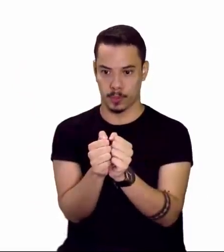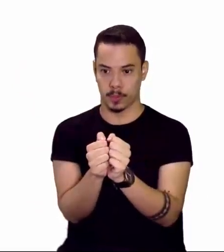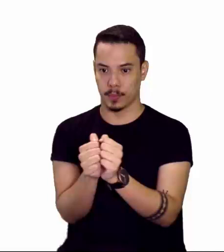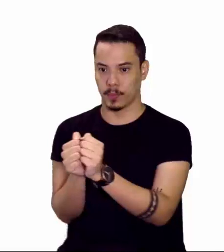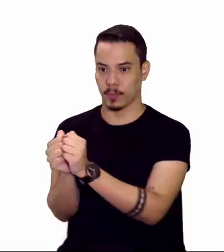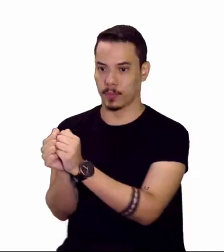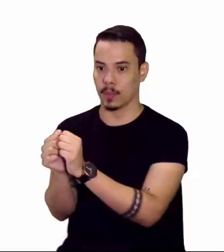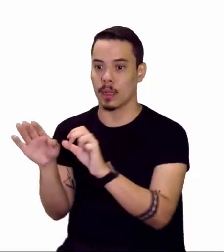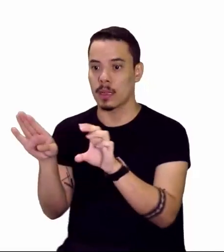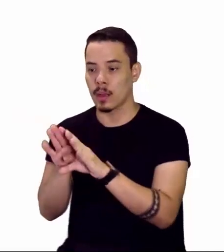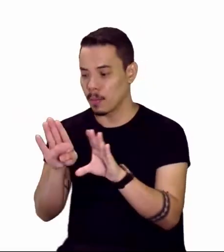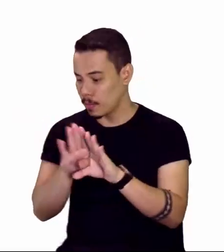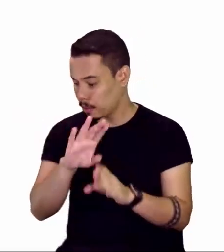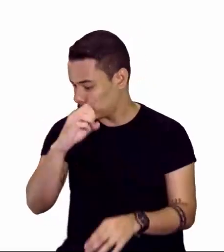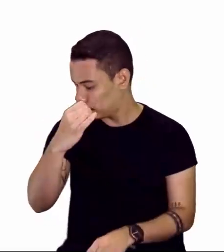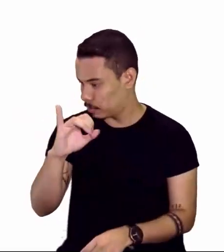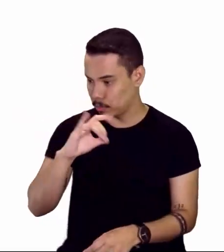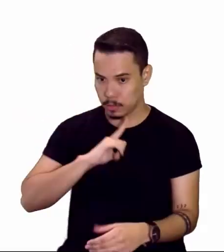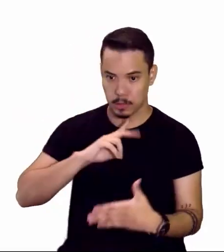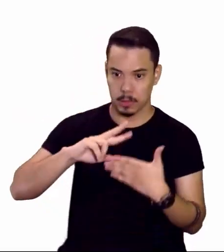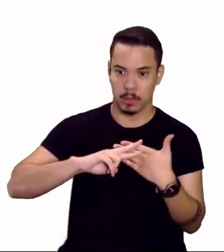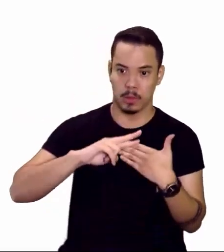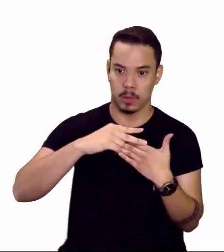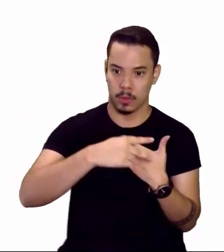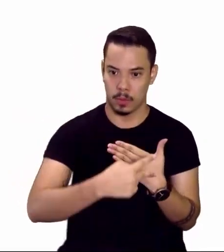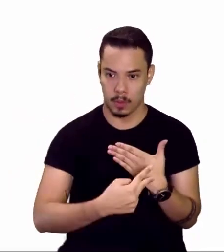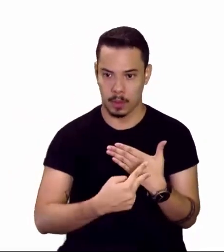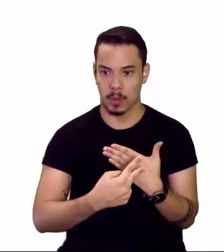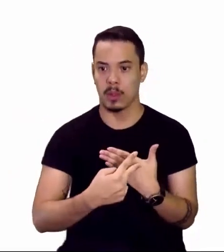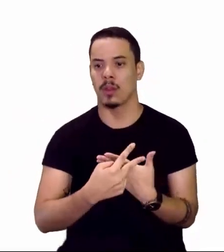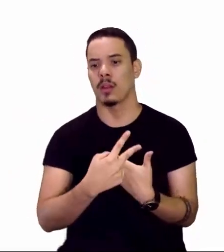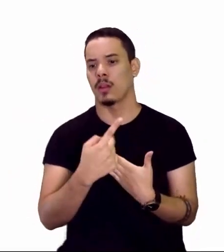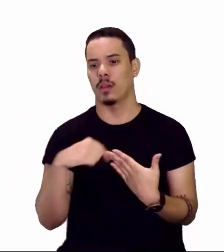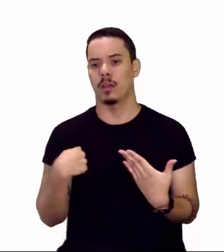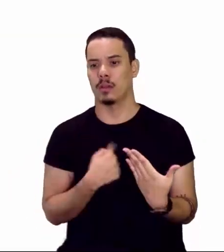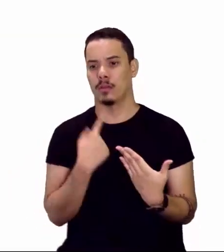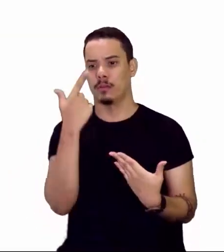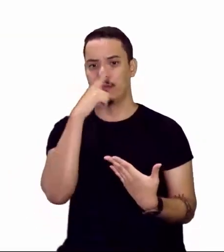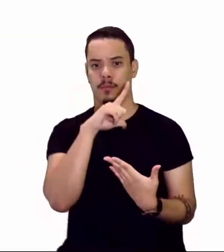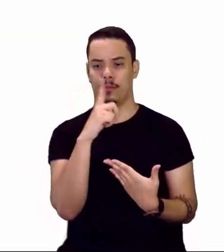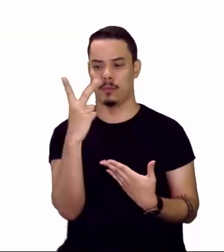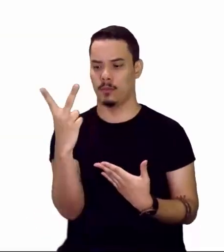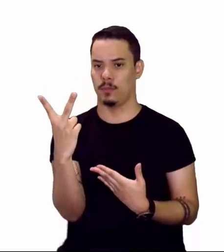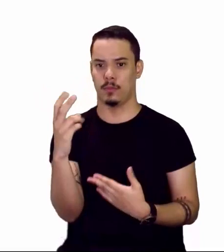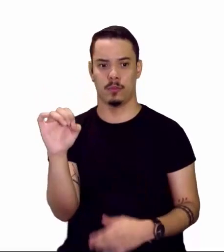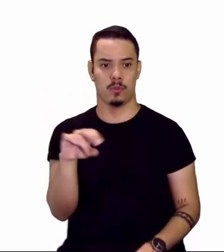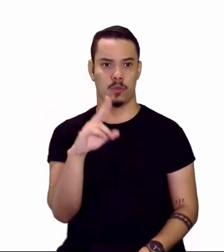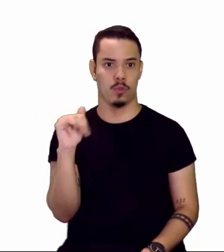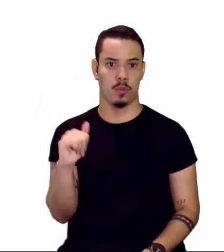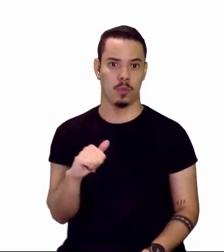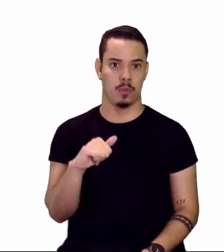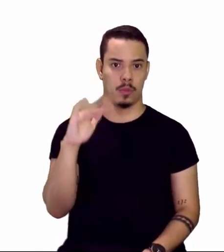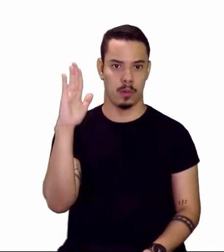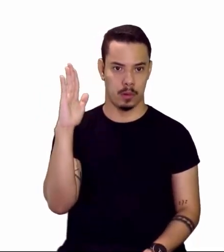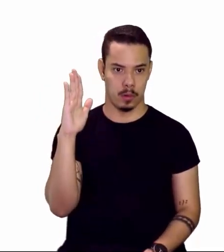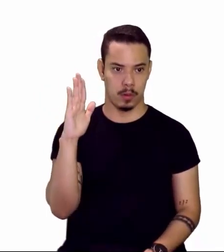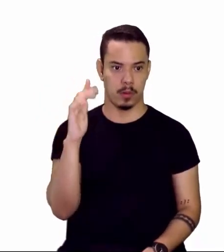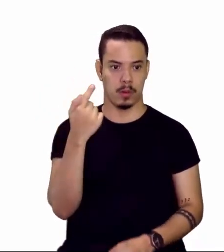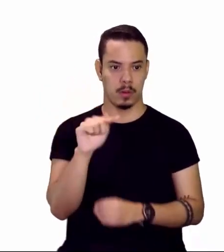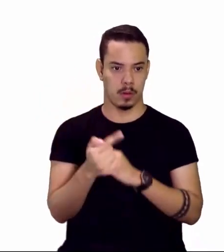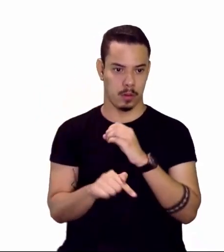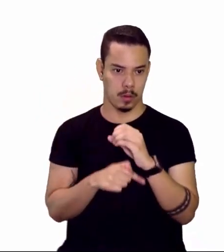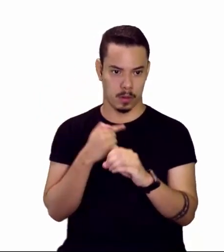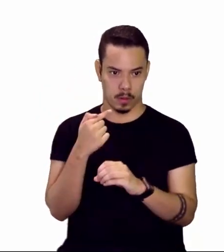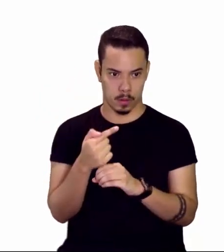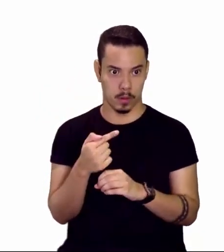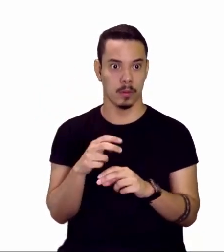como consequência dessa união, surgem as moléculas com dois ou mais átomos.